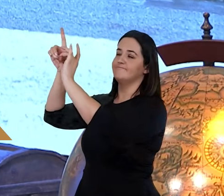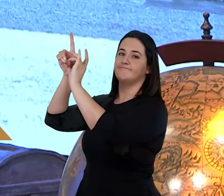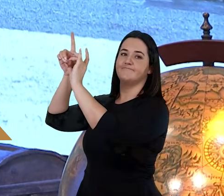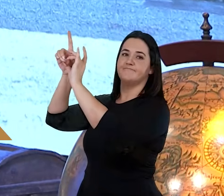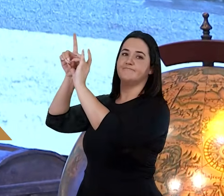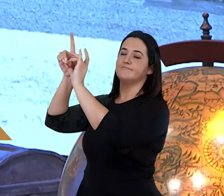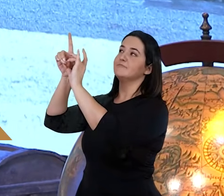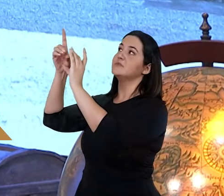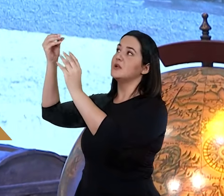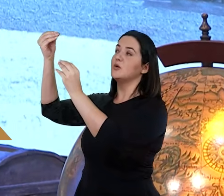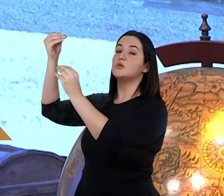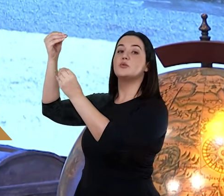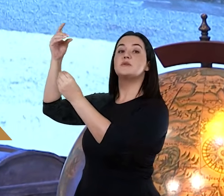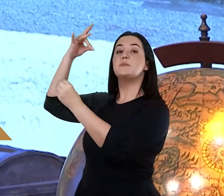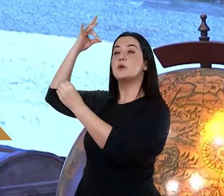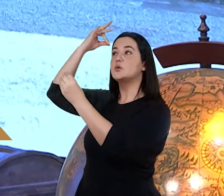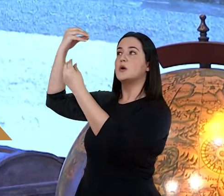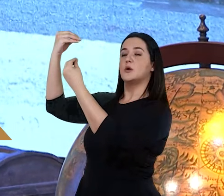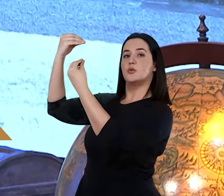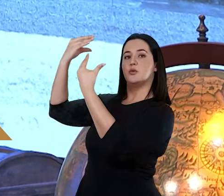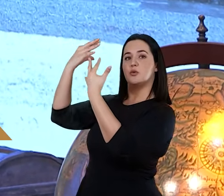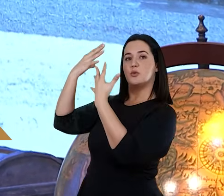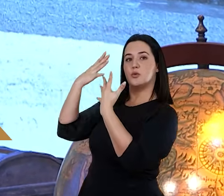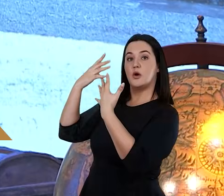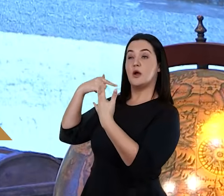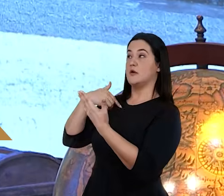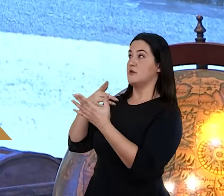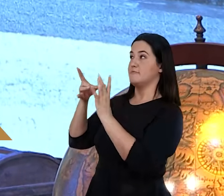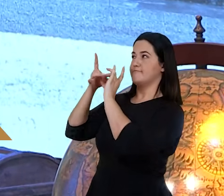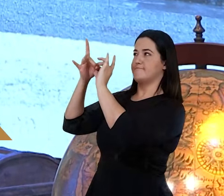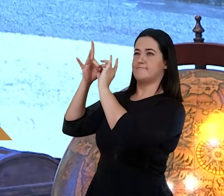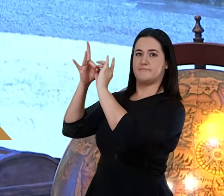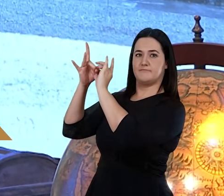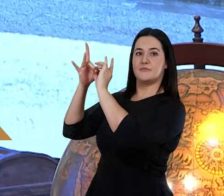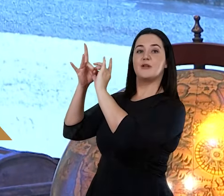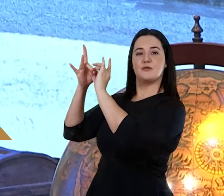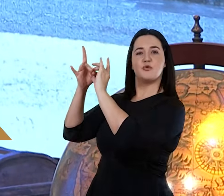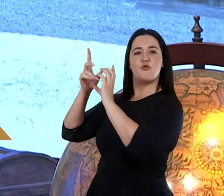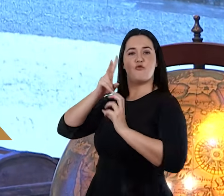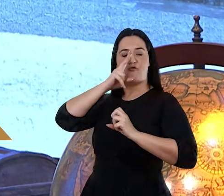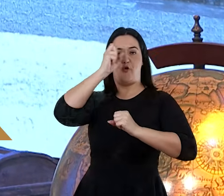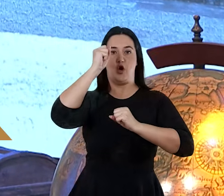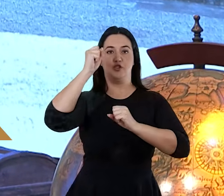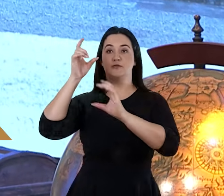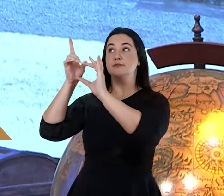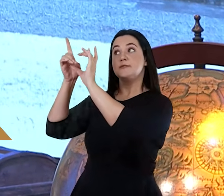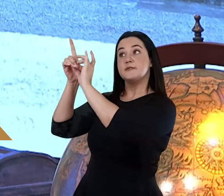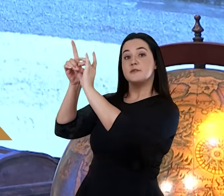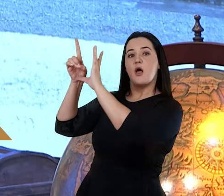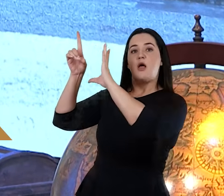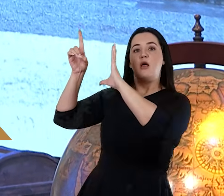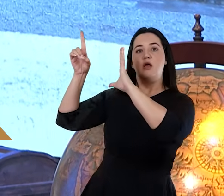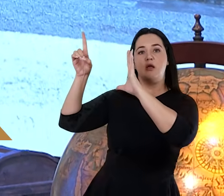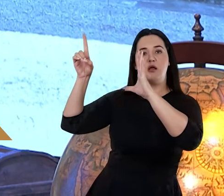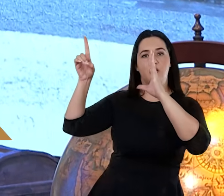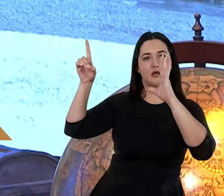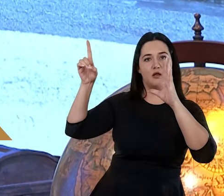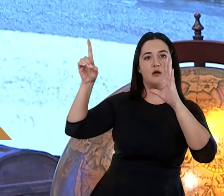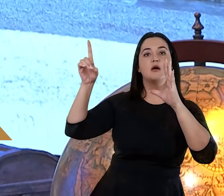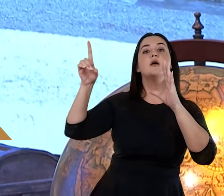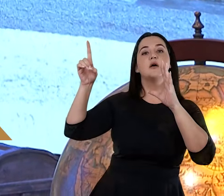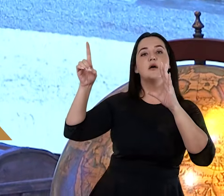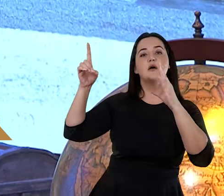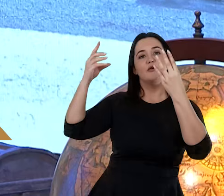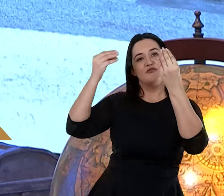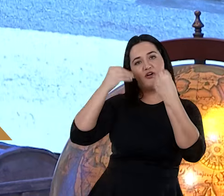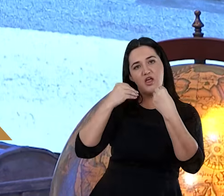seria o poder dado por Deus, e enquanto ele ficasse fiel a esse poder, ele continuaria forte. E uma forma de